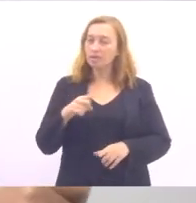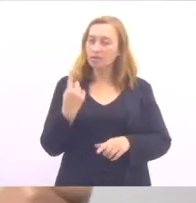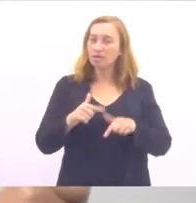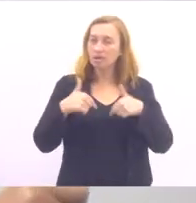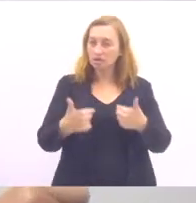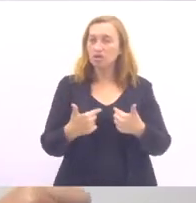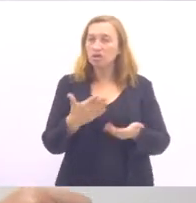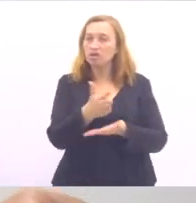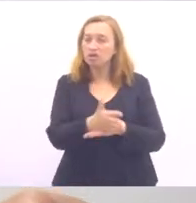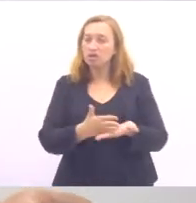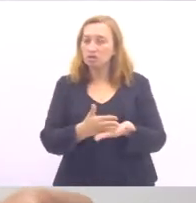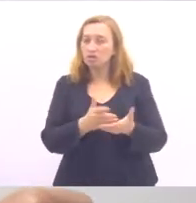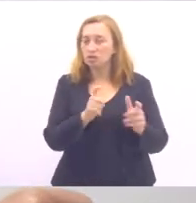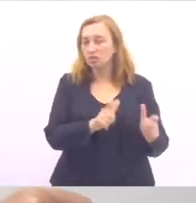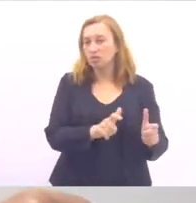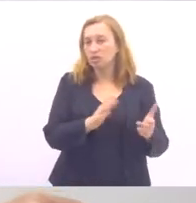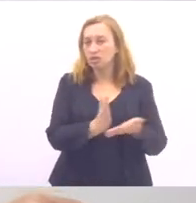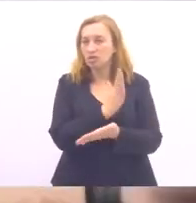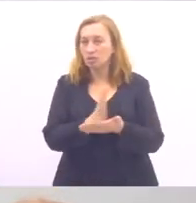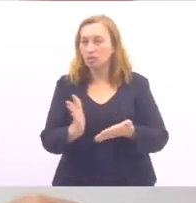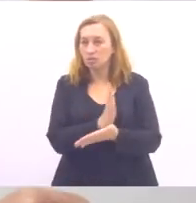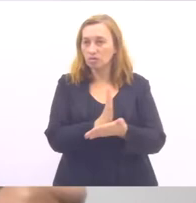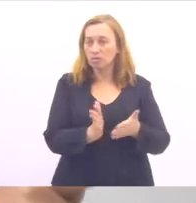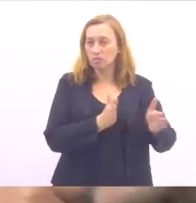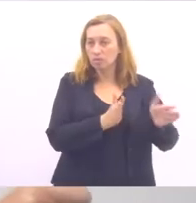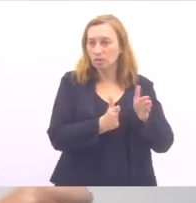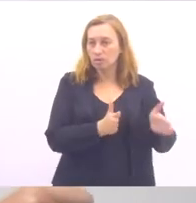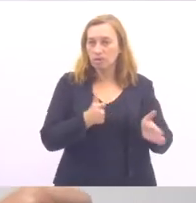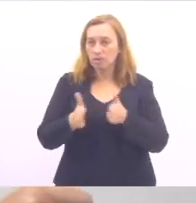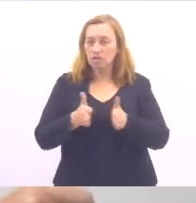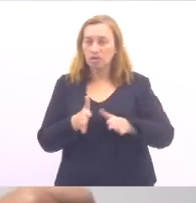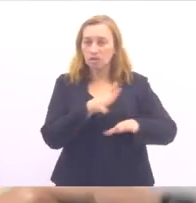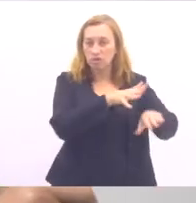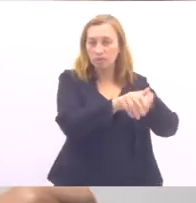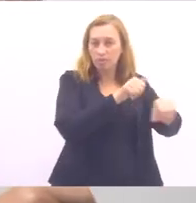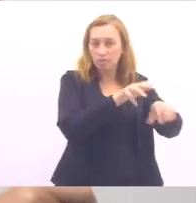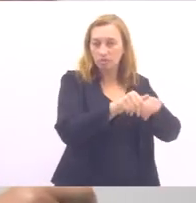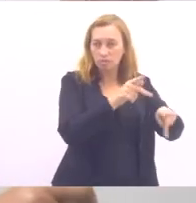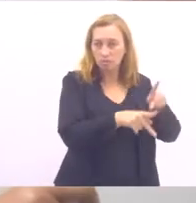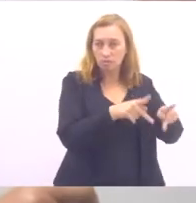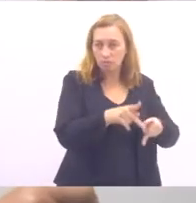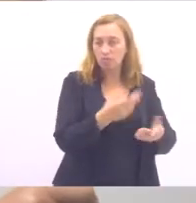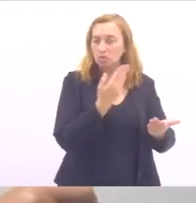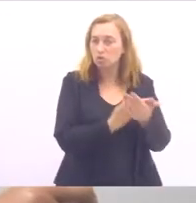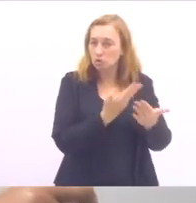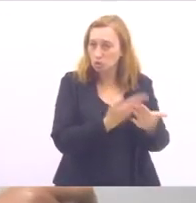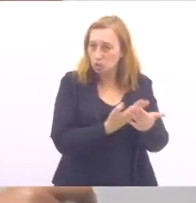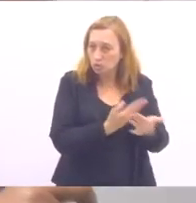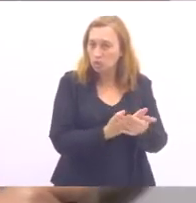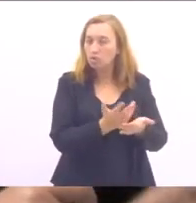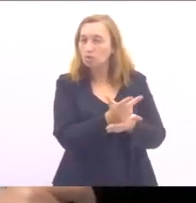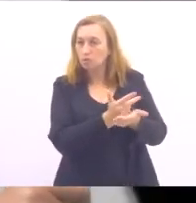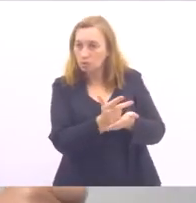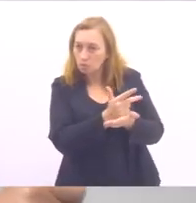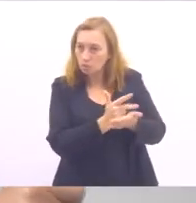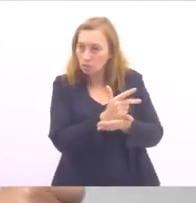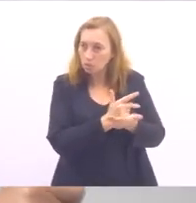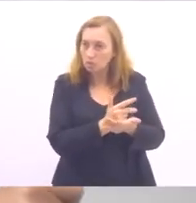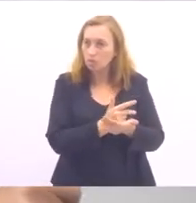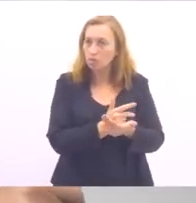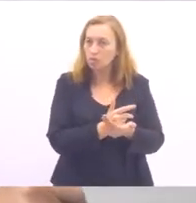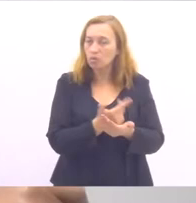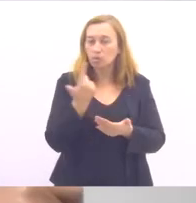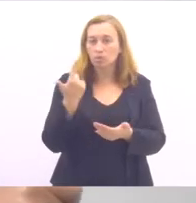ele em algumas fases. Hoje, ele tem uma fase de chamamento público, onde ele vai ter esses estudos, esse mapeamento. A gente